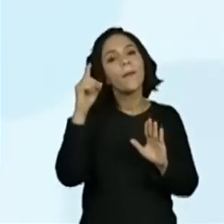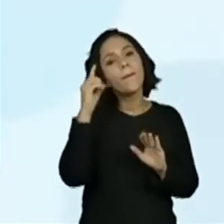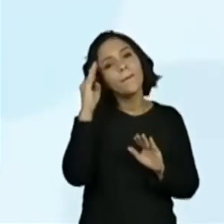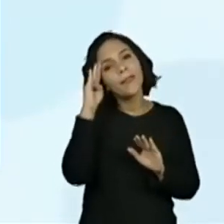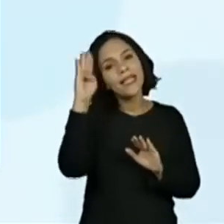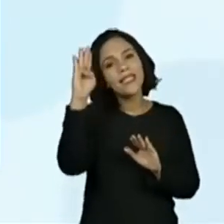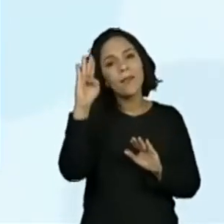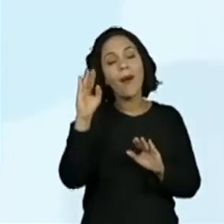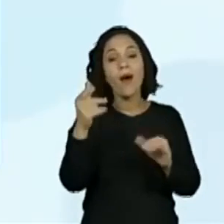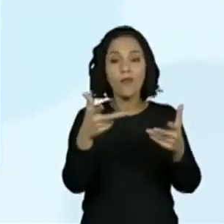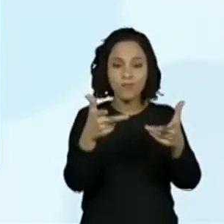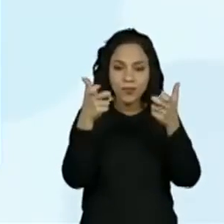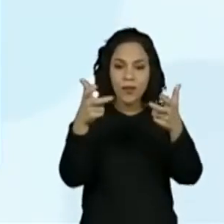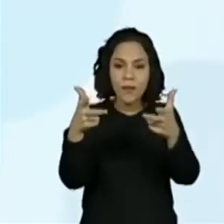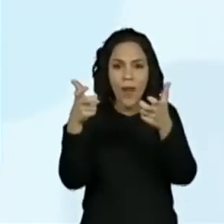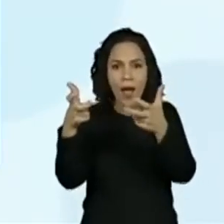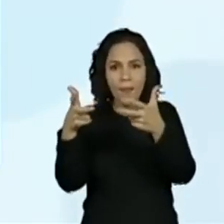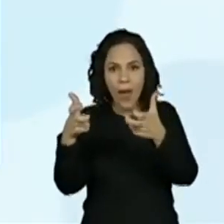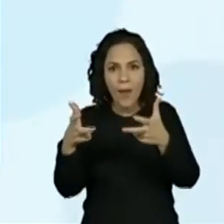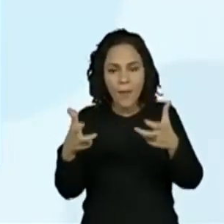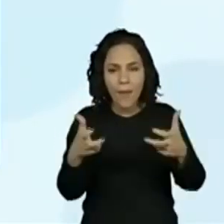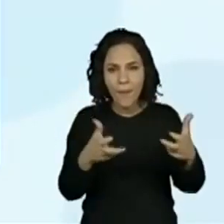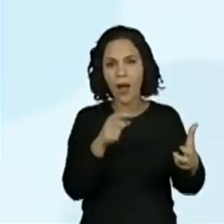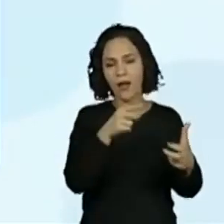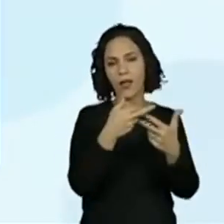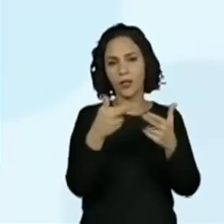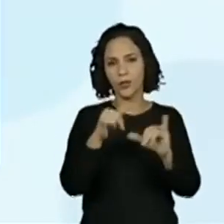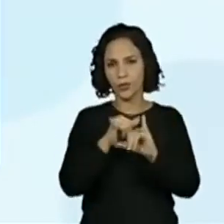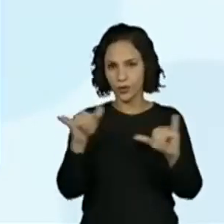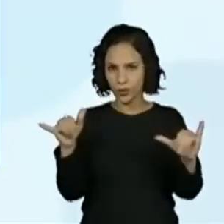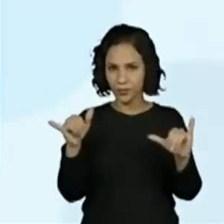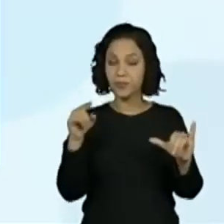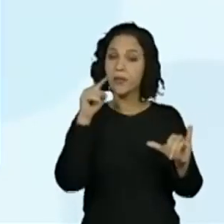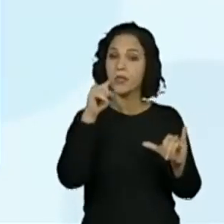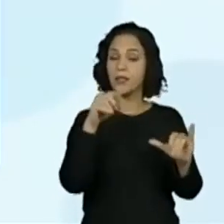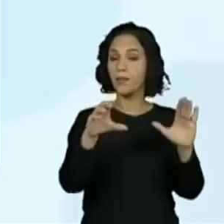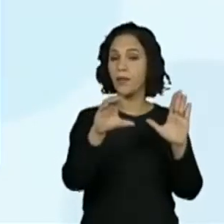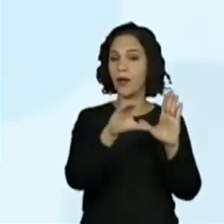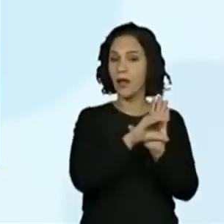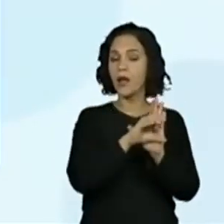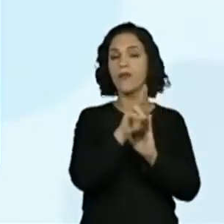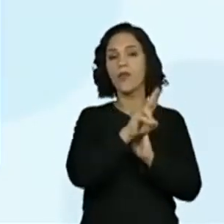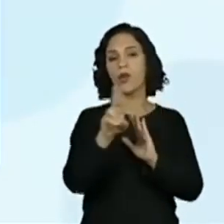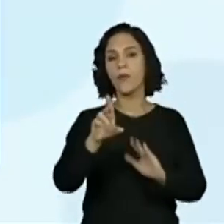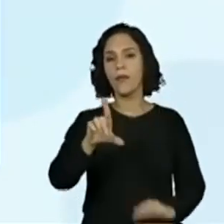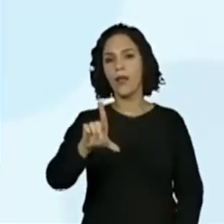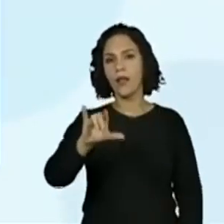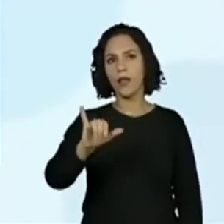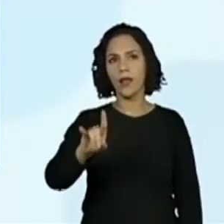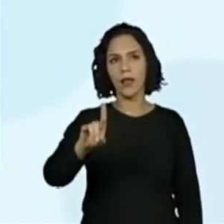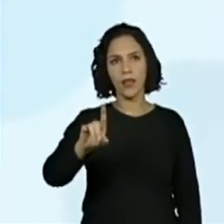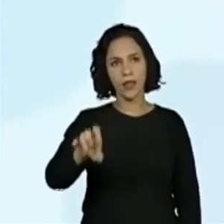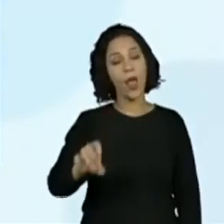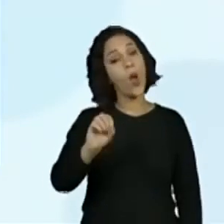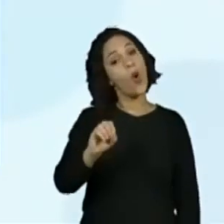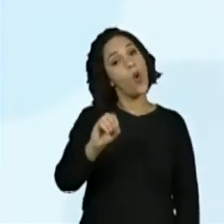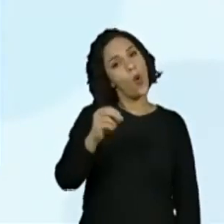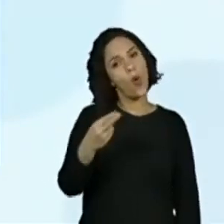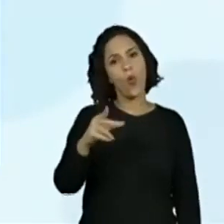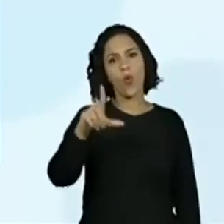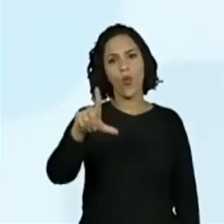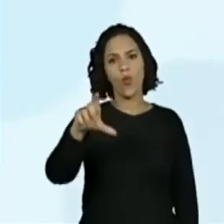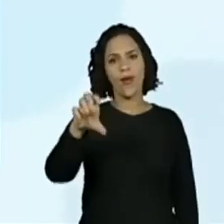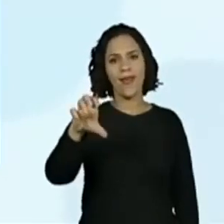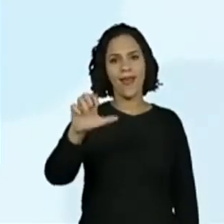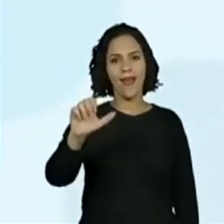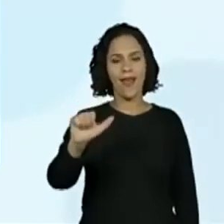pontos mais importantes de uma notícia. Este parágrafo se chama lead ou lide. O